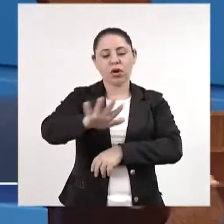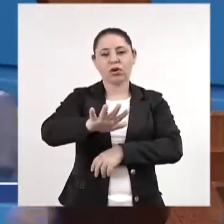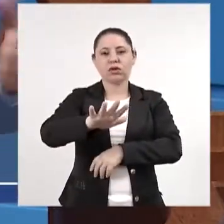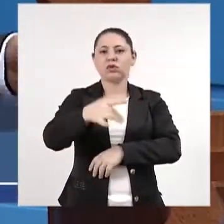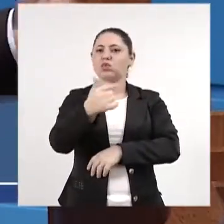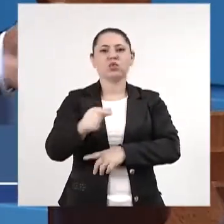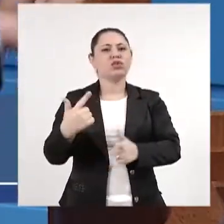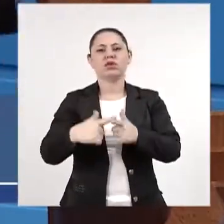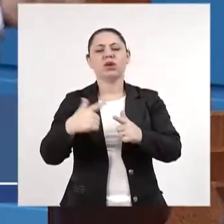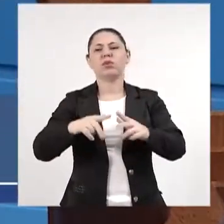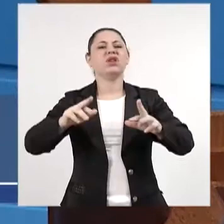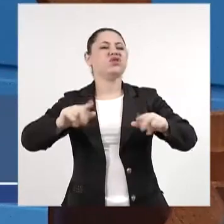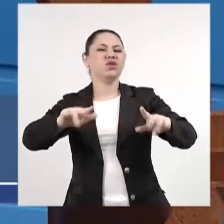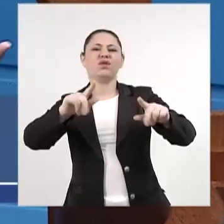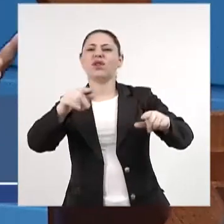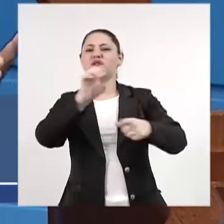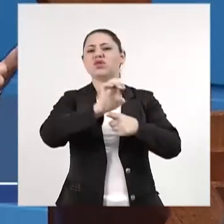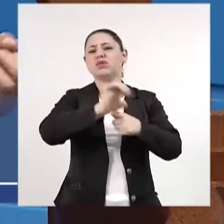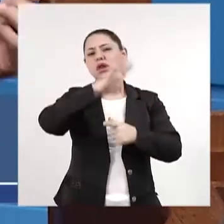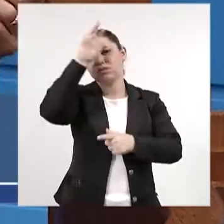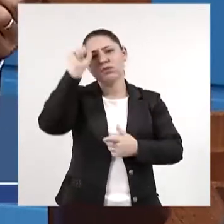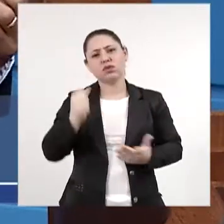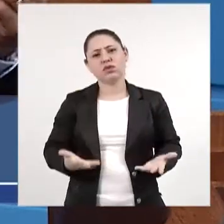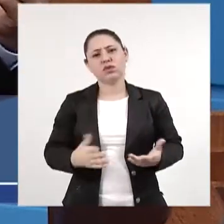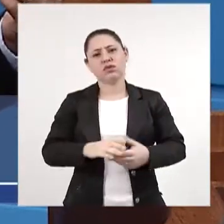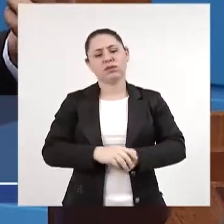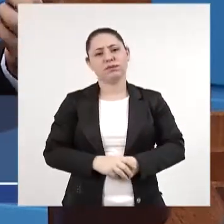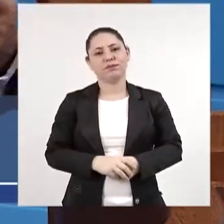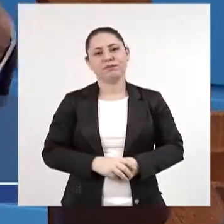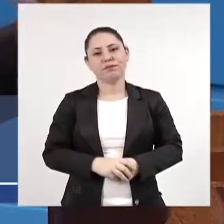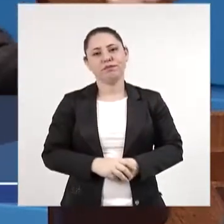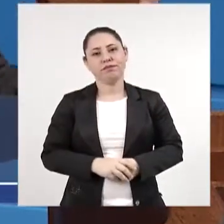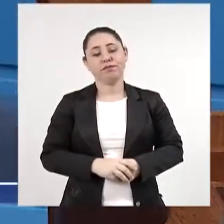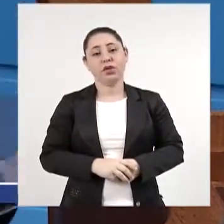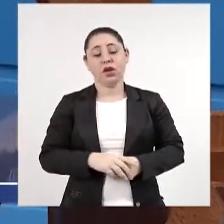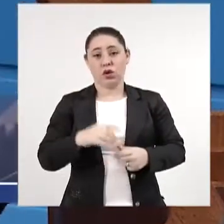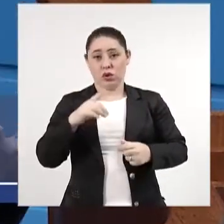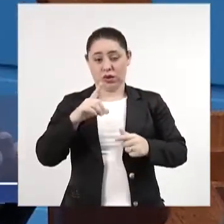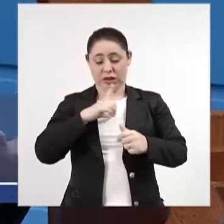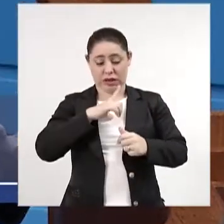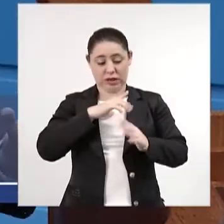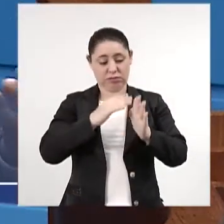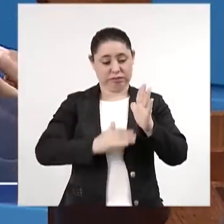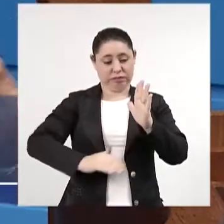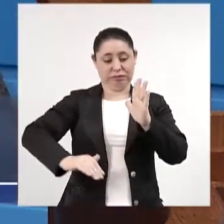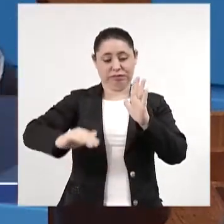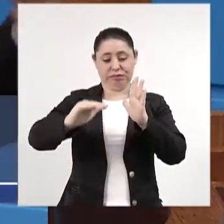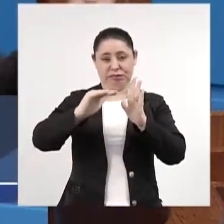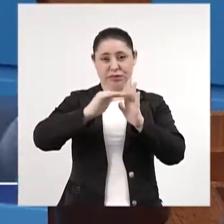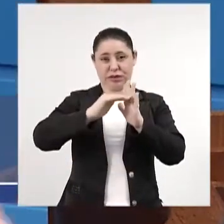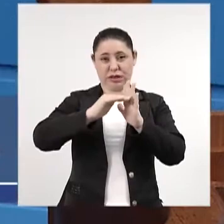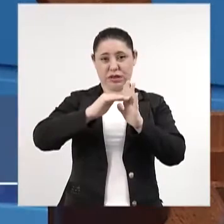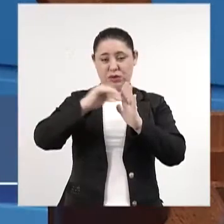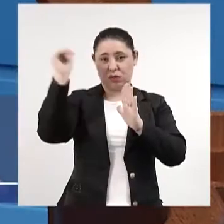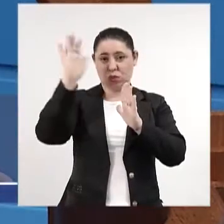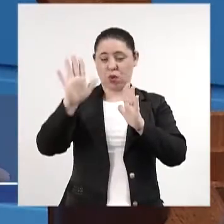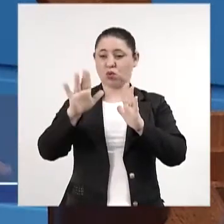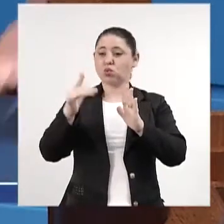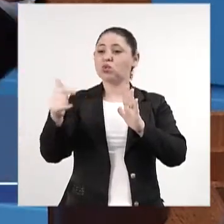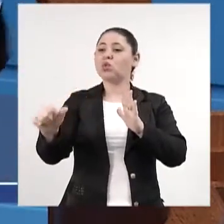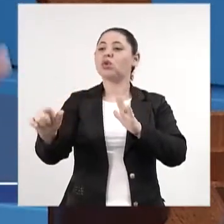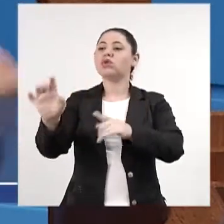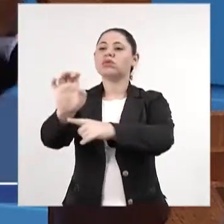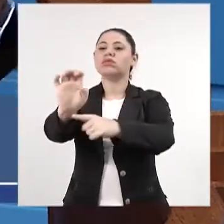porque diferenciar o Mato Grosso do Sul dos reajustes que tem nacionalmente falando dos demais estados,